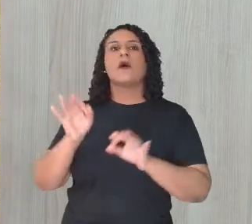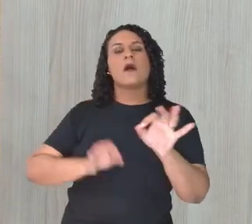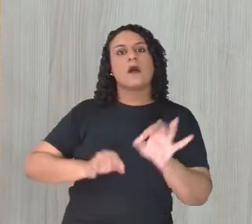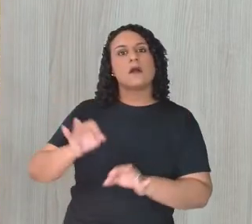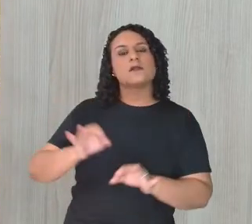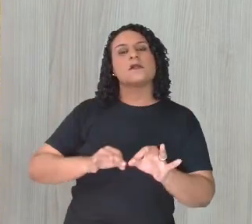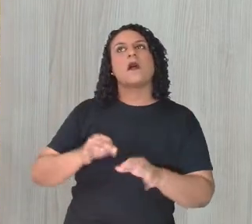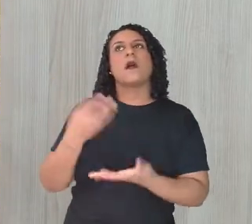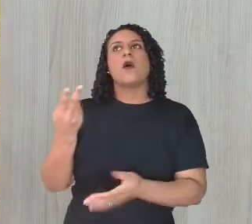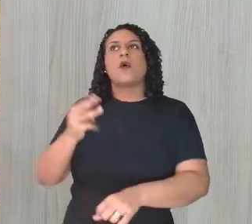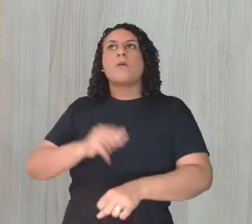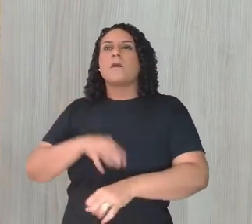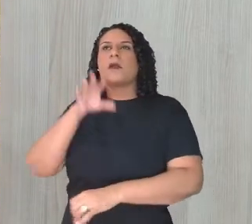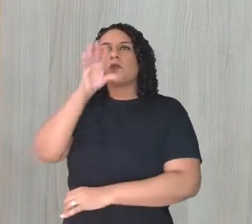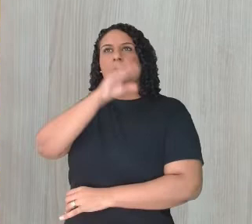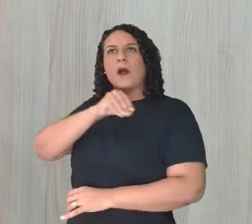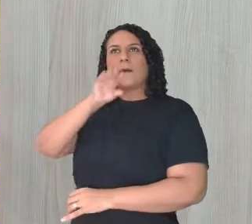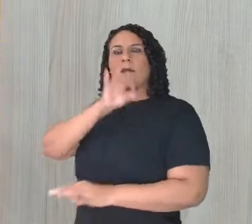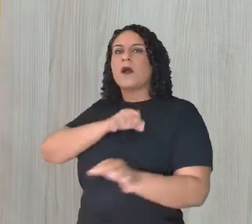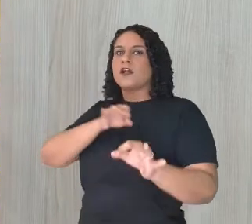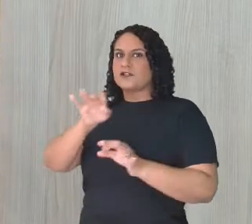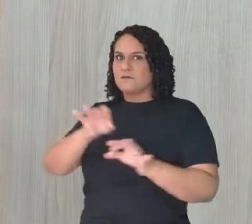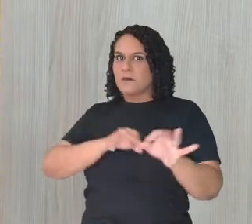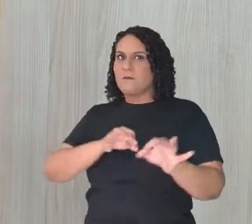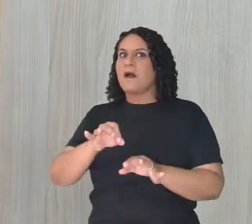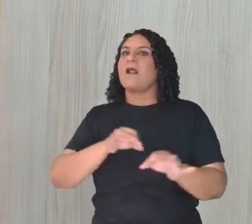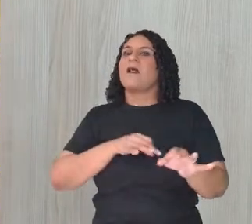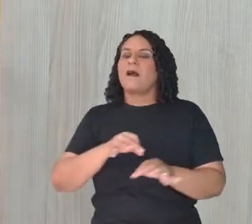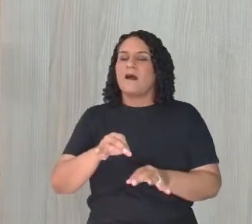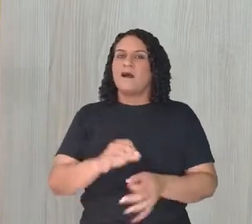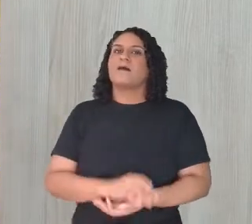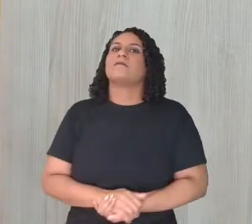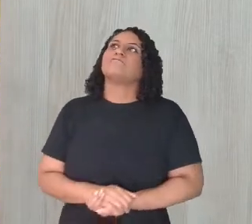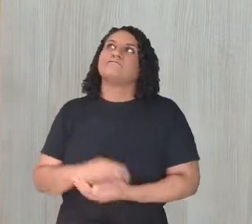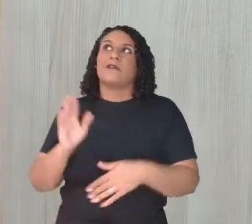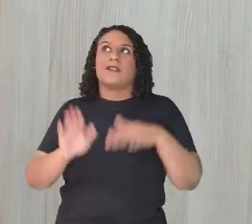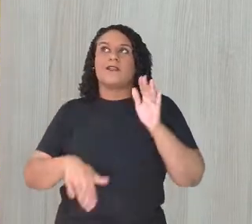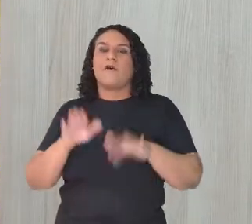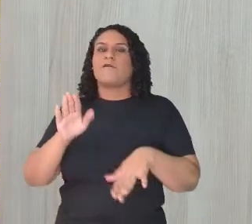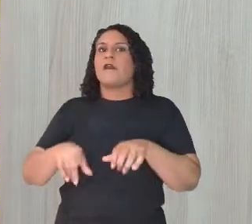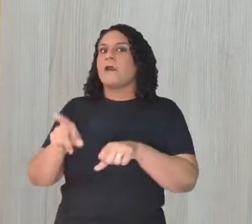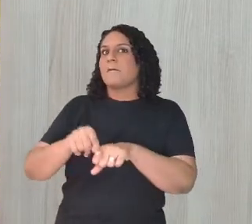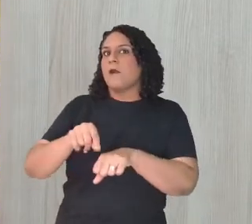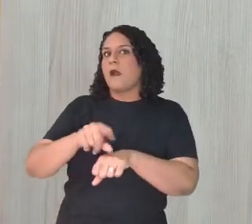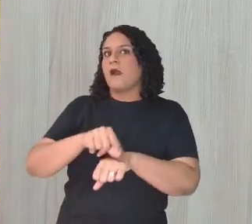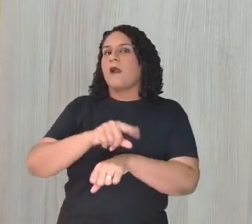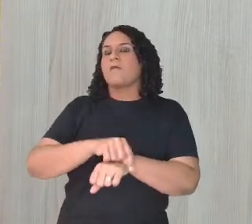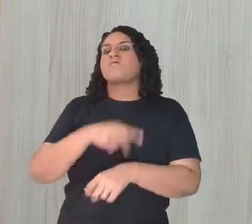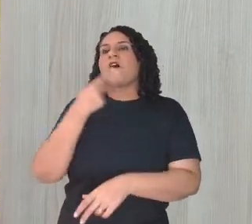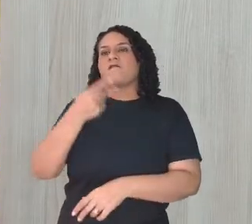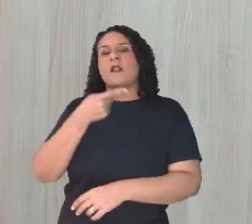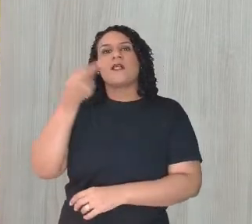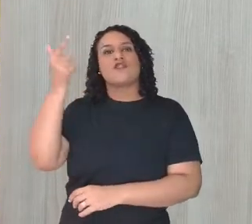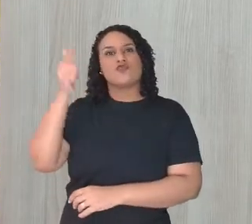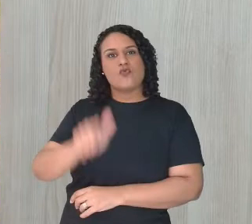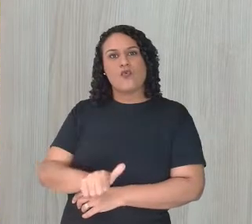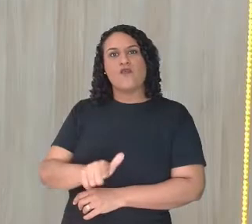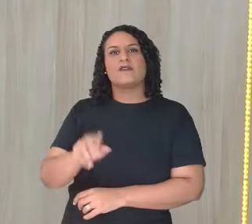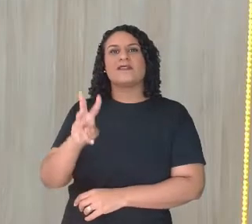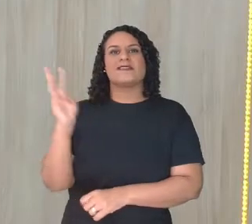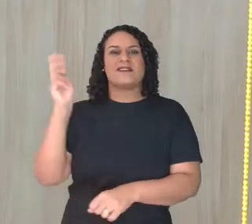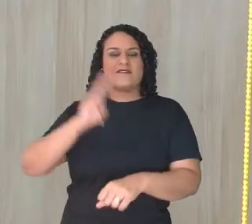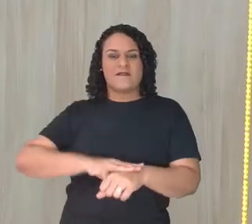a sua fala e se preparar para a réplica e talvez até argumente para a tréplica. Exatamente. E o que